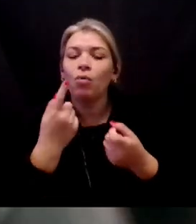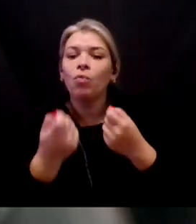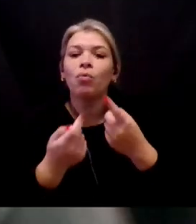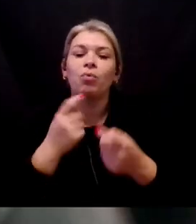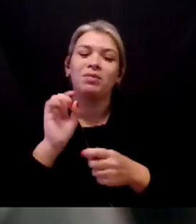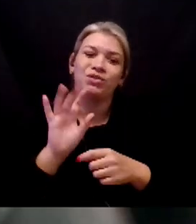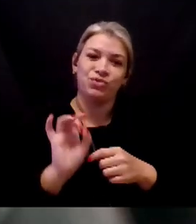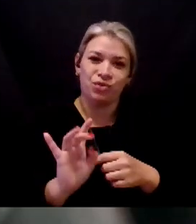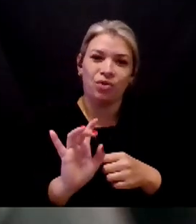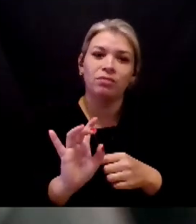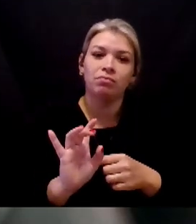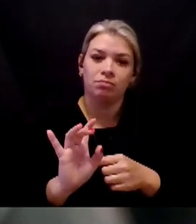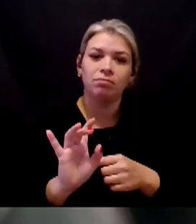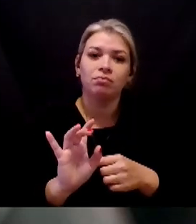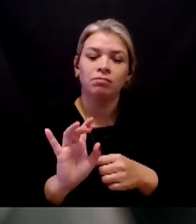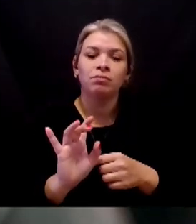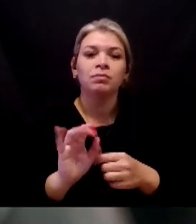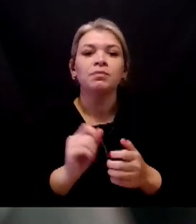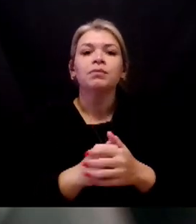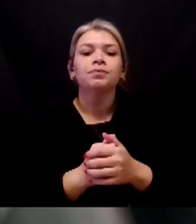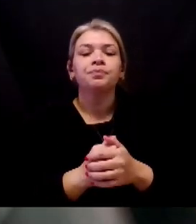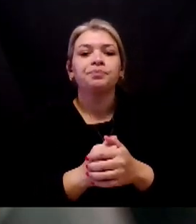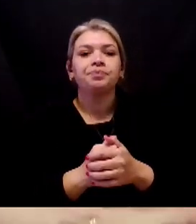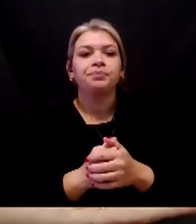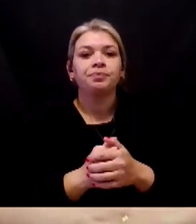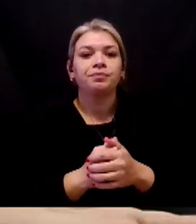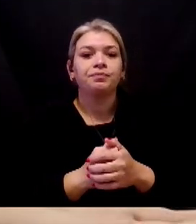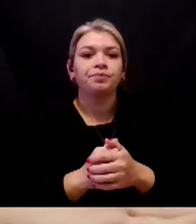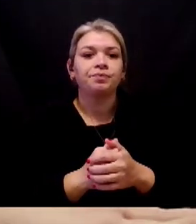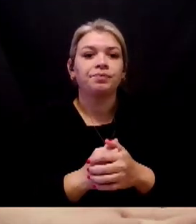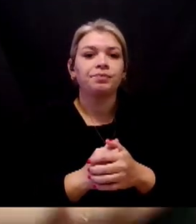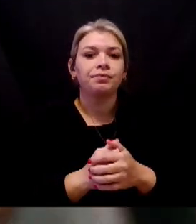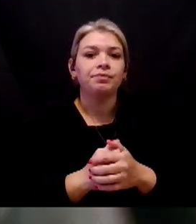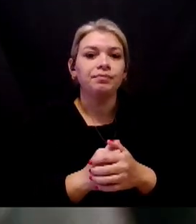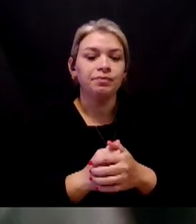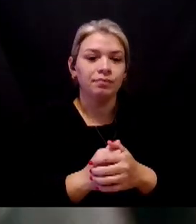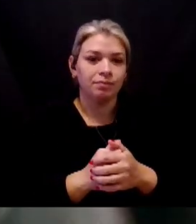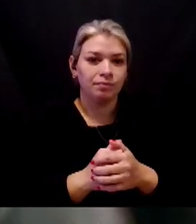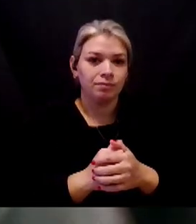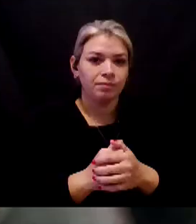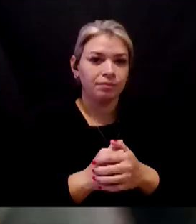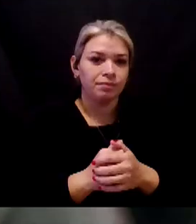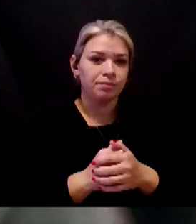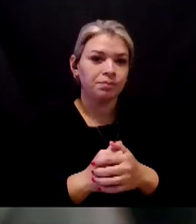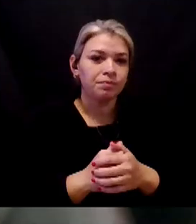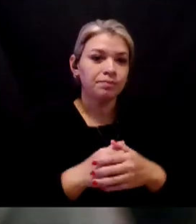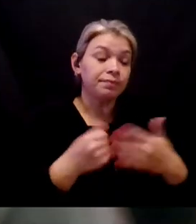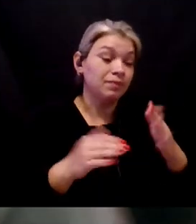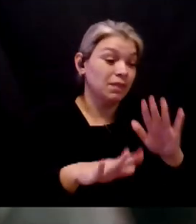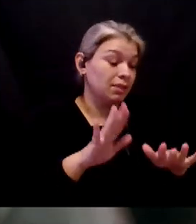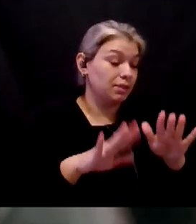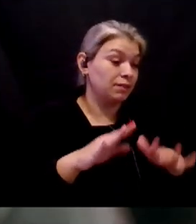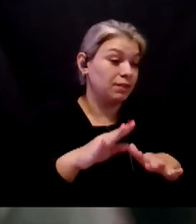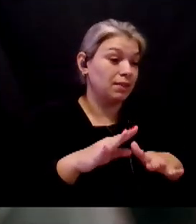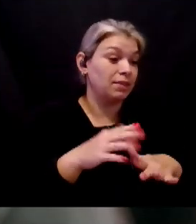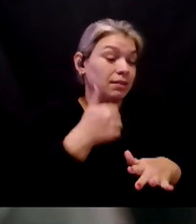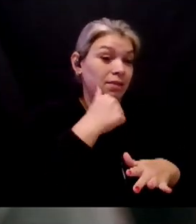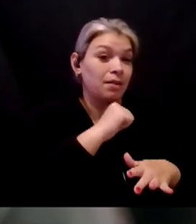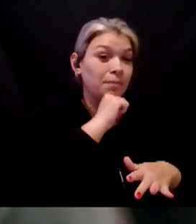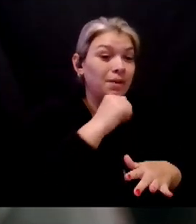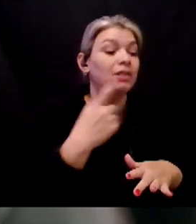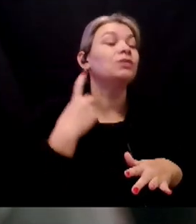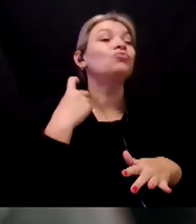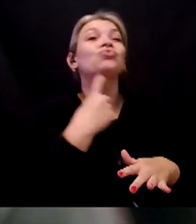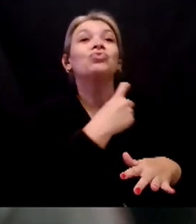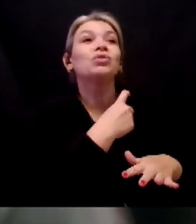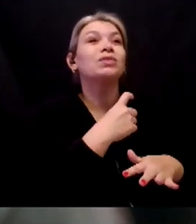né, aquela vontade da criança. E justamente o que a Érica falou, às vezes a mãe passa um perfuminho, né? E acha que não vai dar